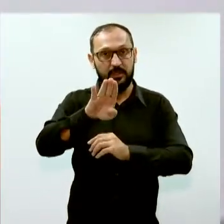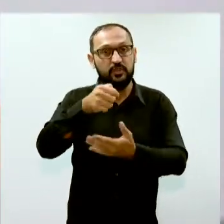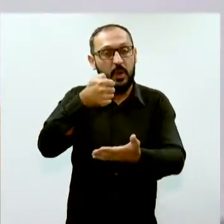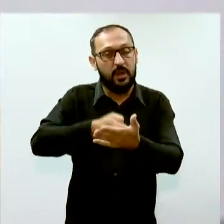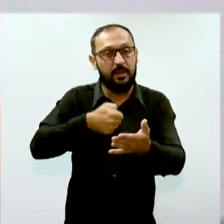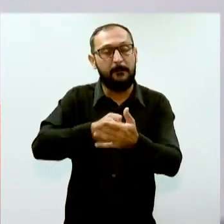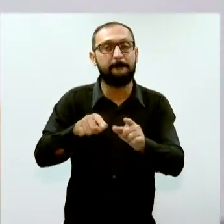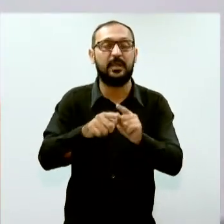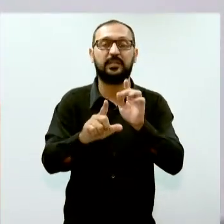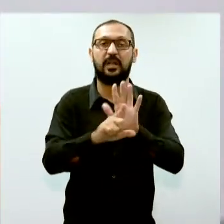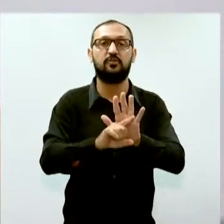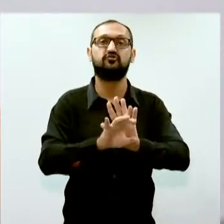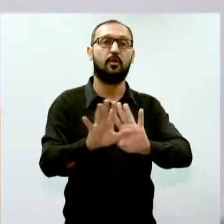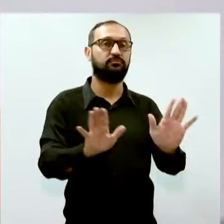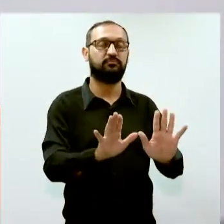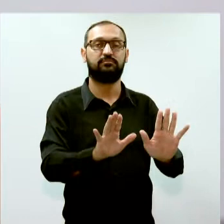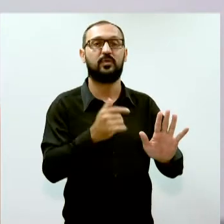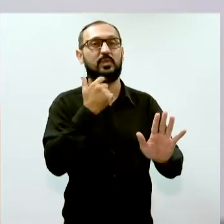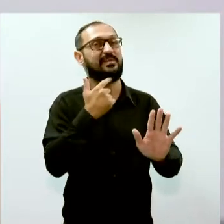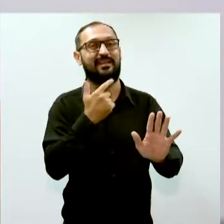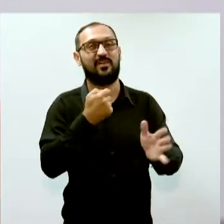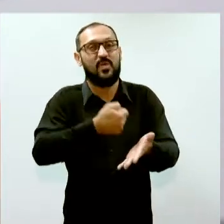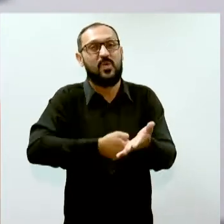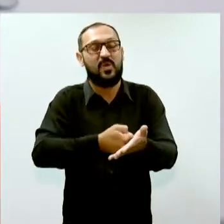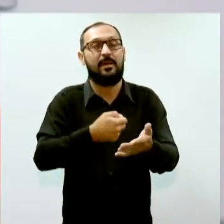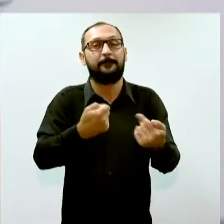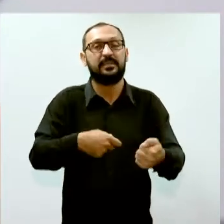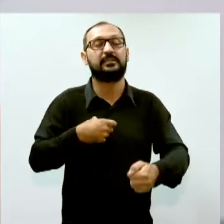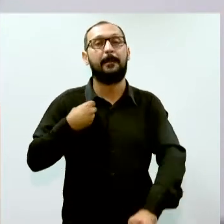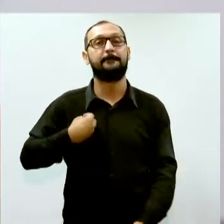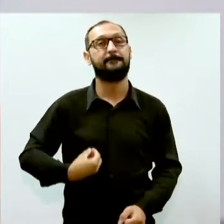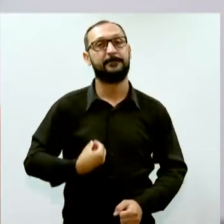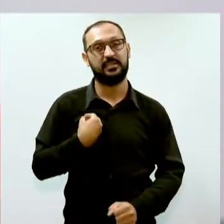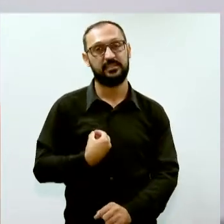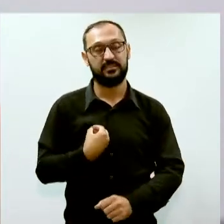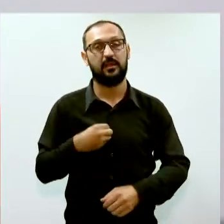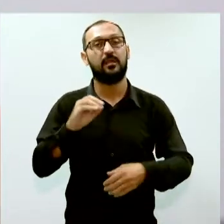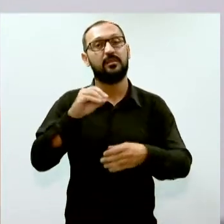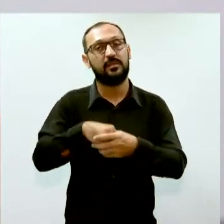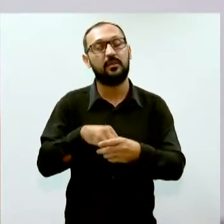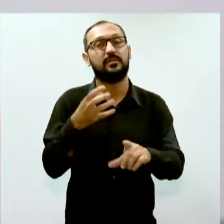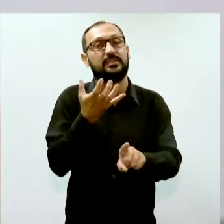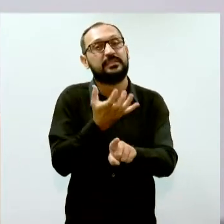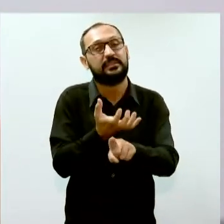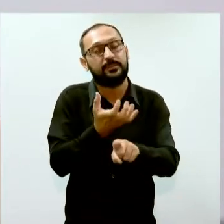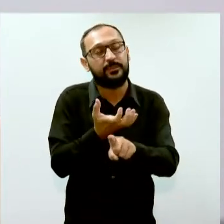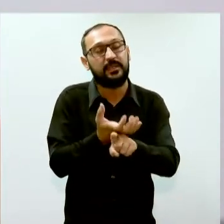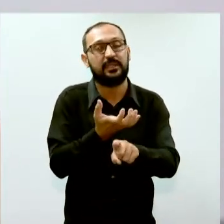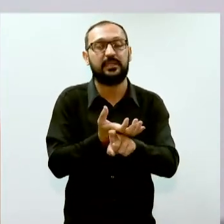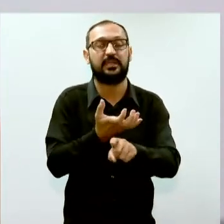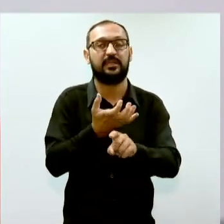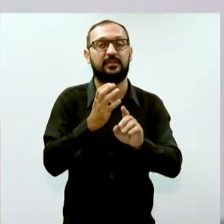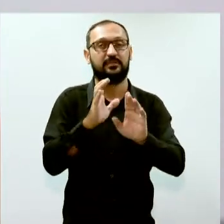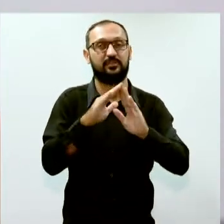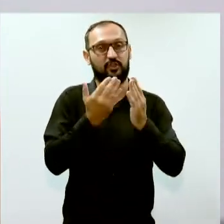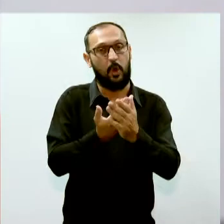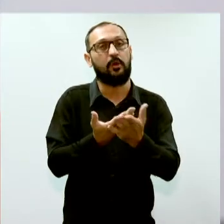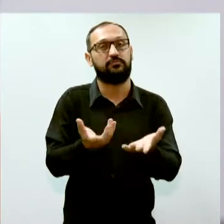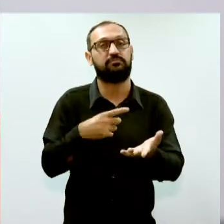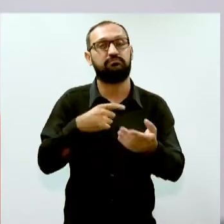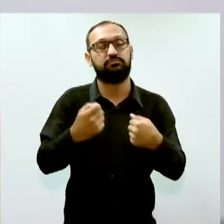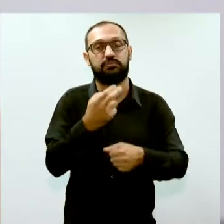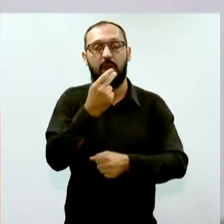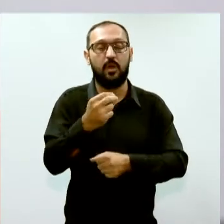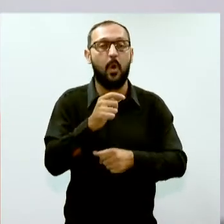só a lei não resolve. É preciso que isso esteja presente nos currículos escolares, é preciso que a língua ocupe